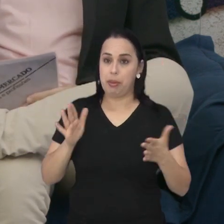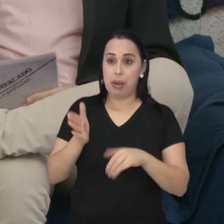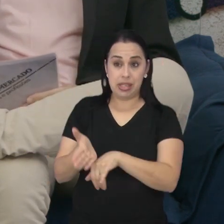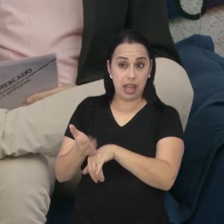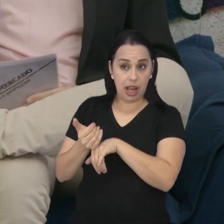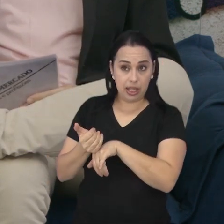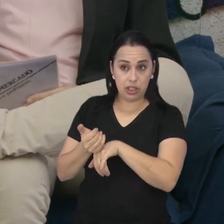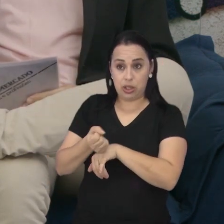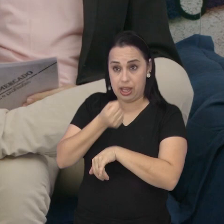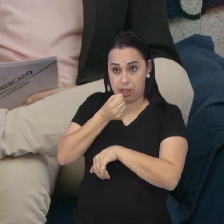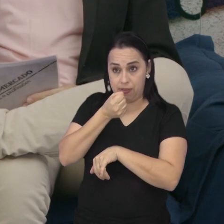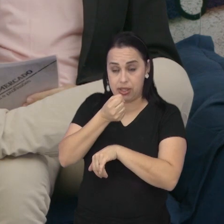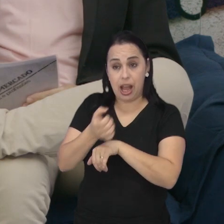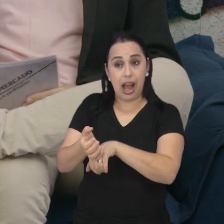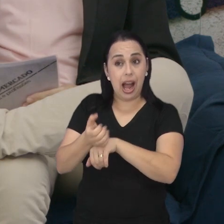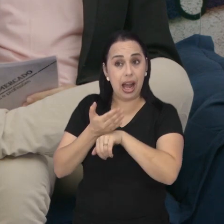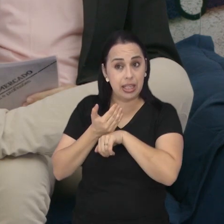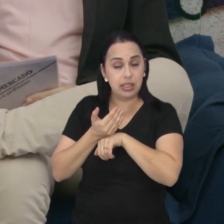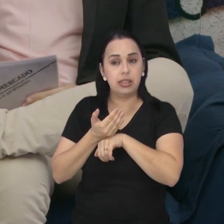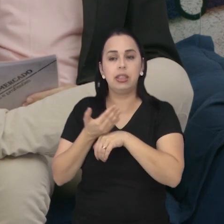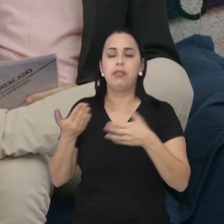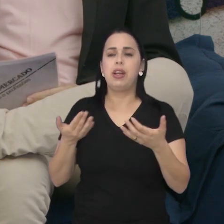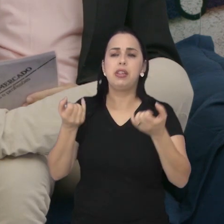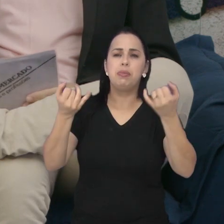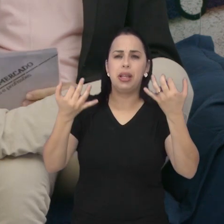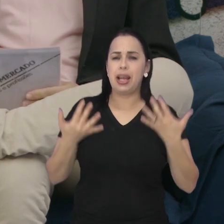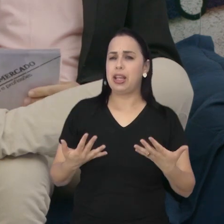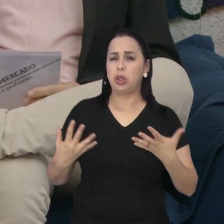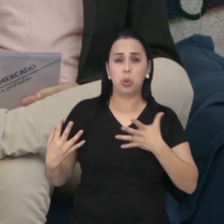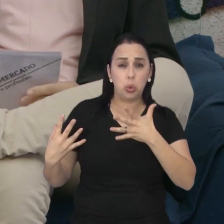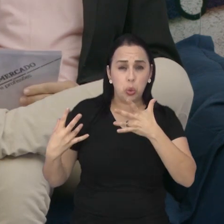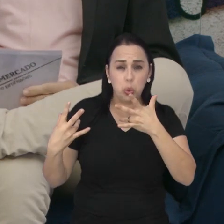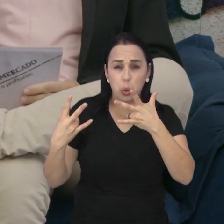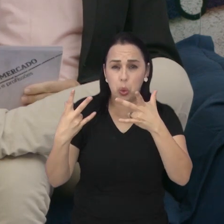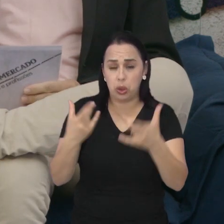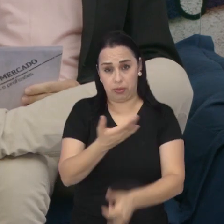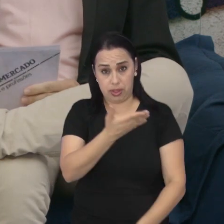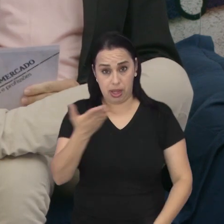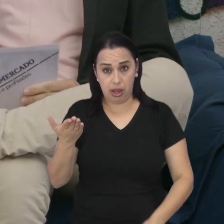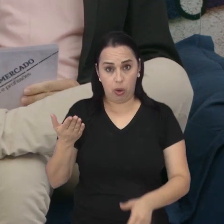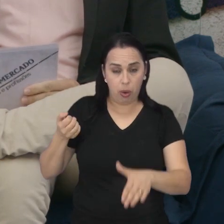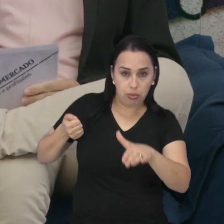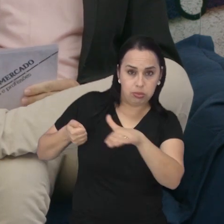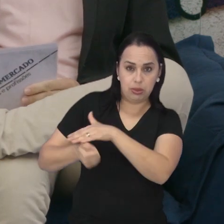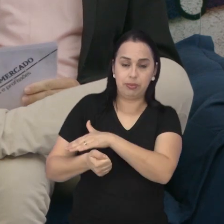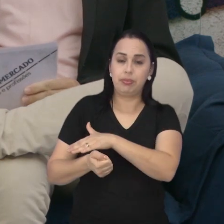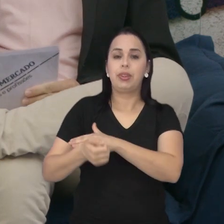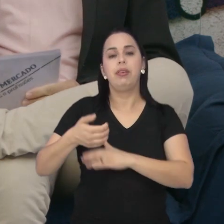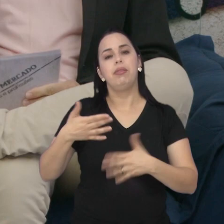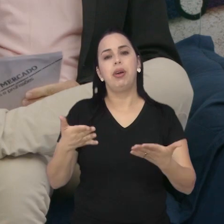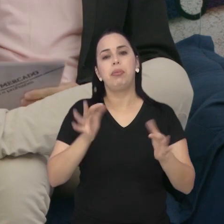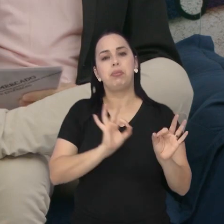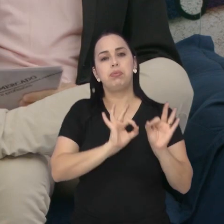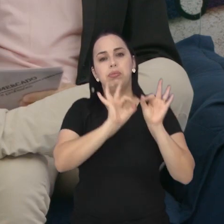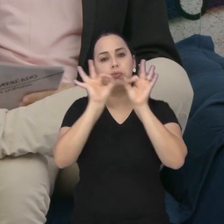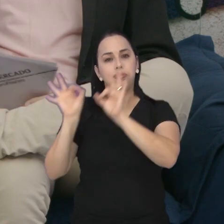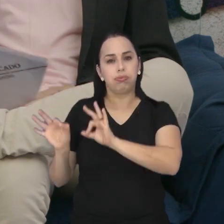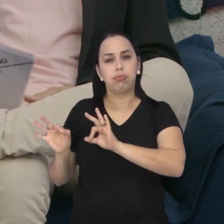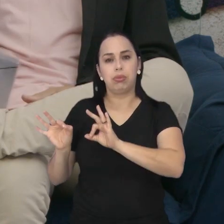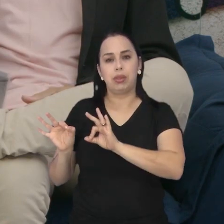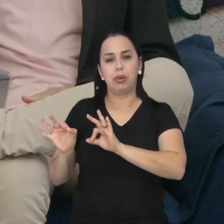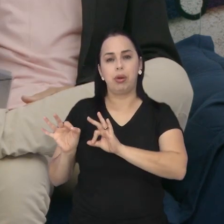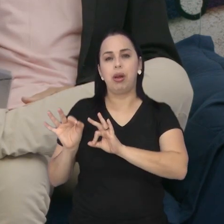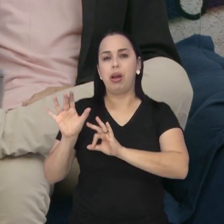nossa entrevista aqui no estúdio, trazendo tudo o que você precisa saber para ingressar nessa área, vamos acompanhar de